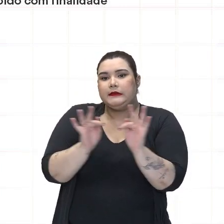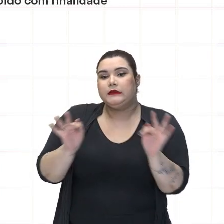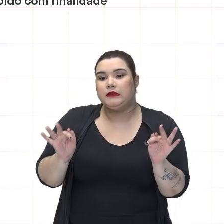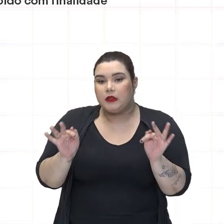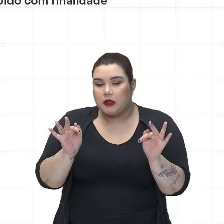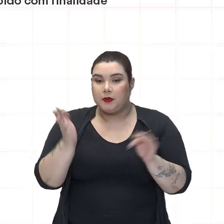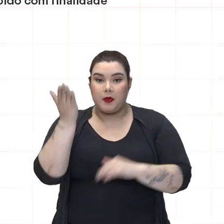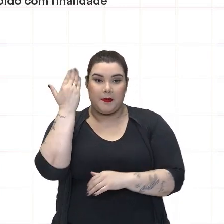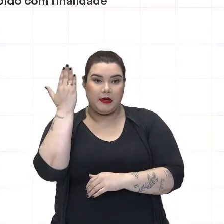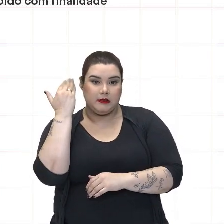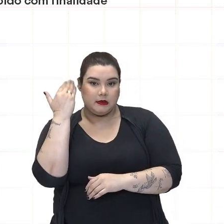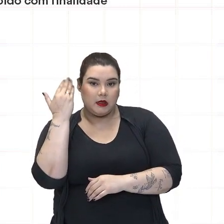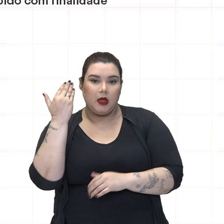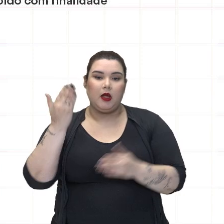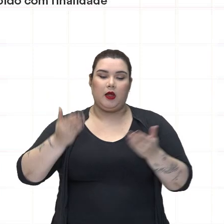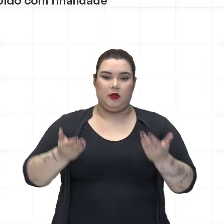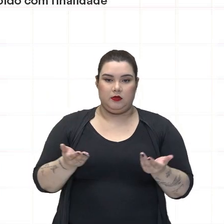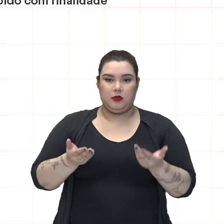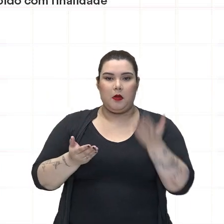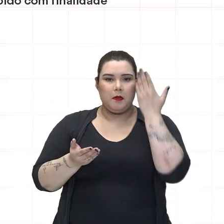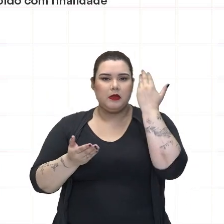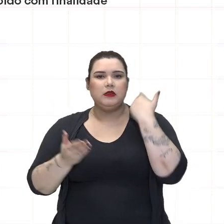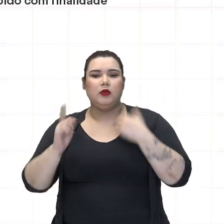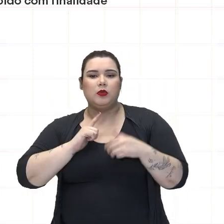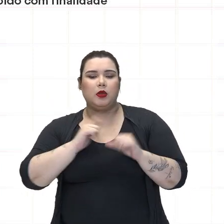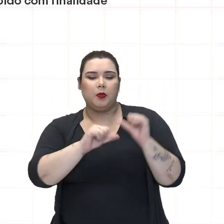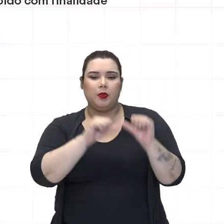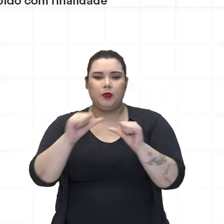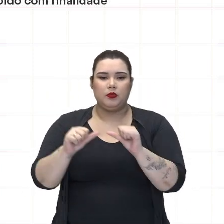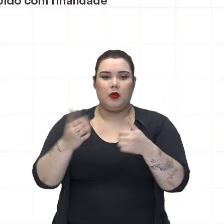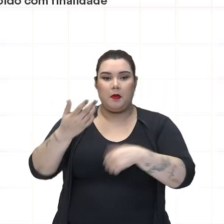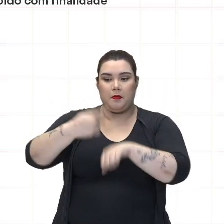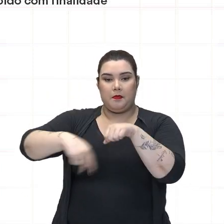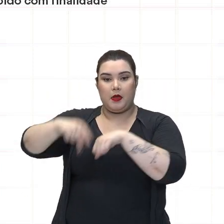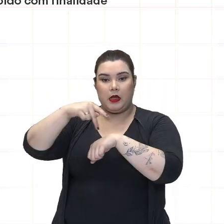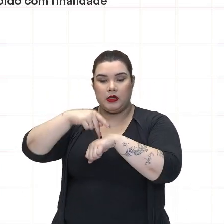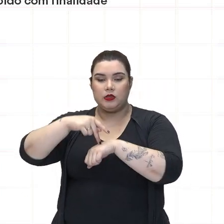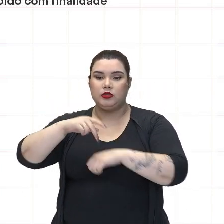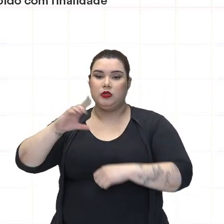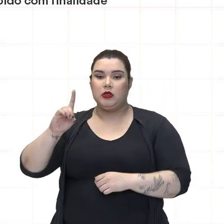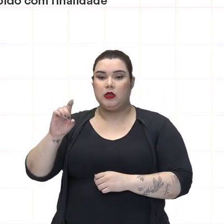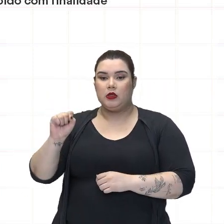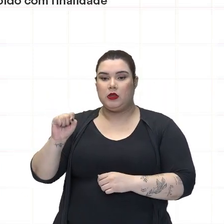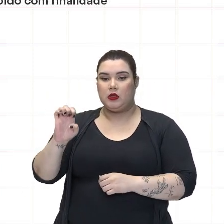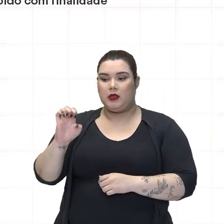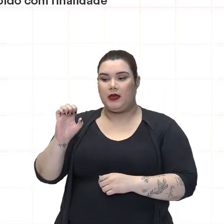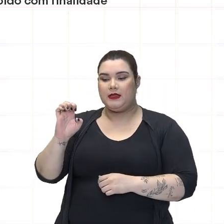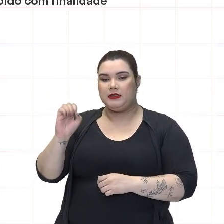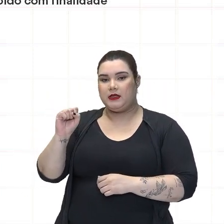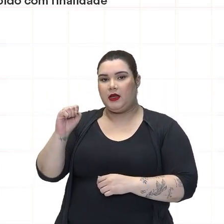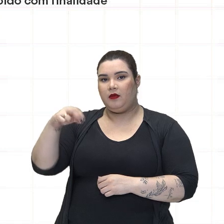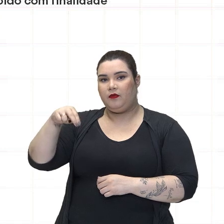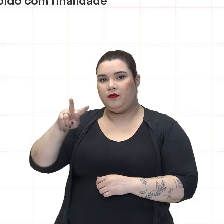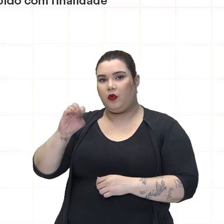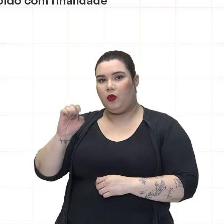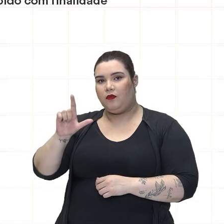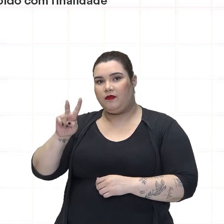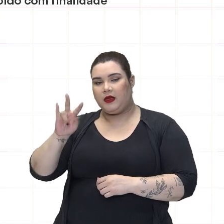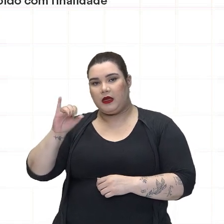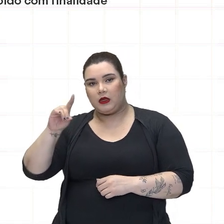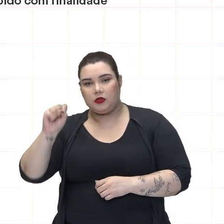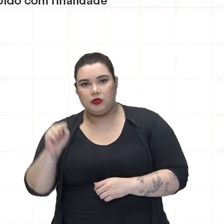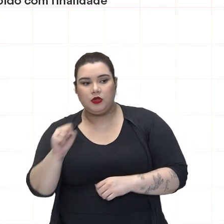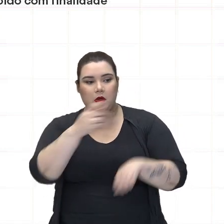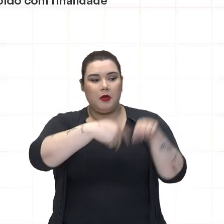né, antigamente, né? A gente conseguia dividir o mundo em países desenvolvidos e países subdesenvolvidos. Era essa